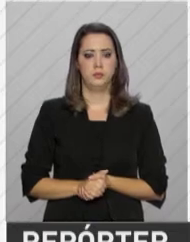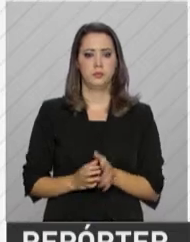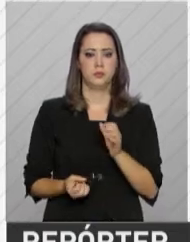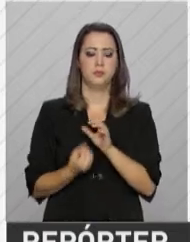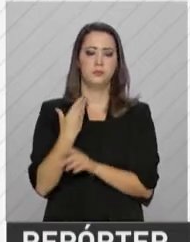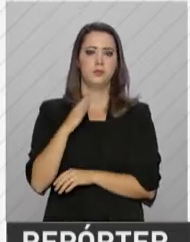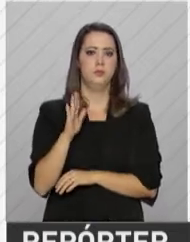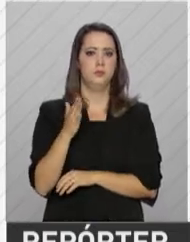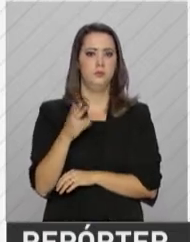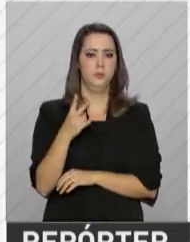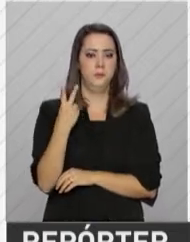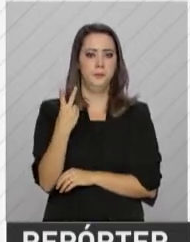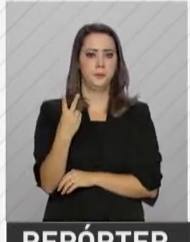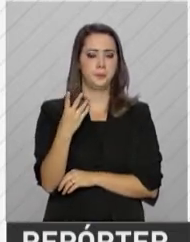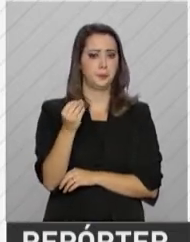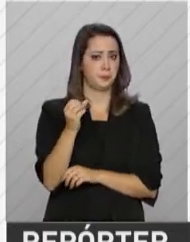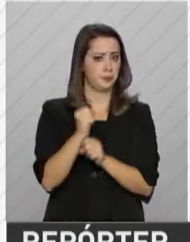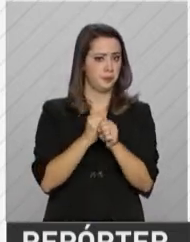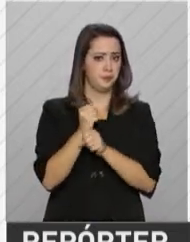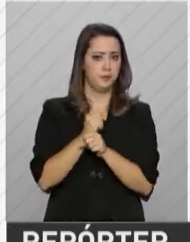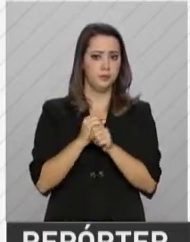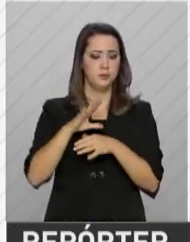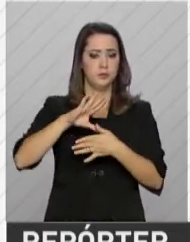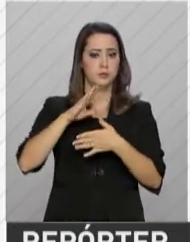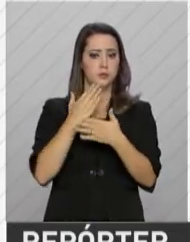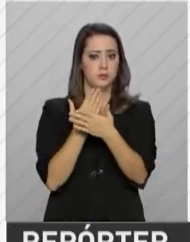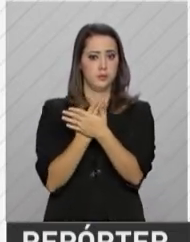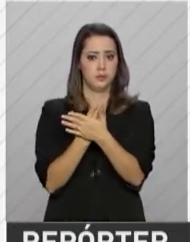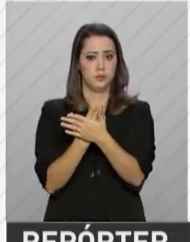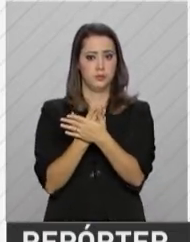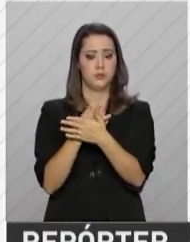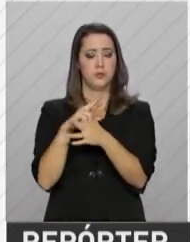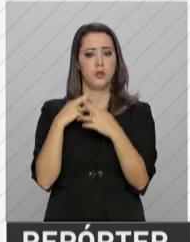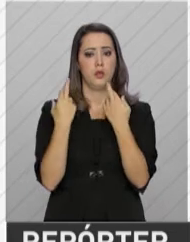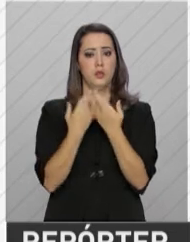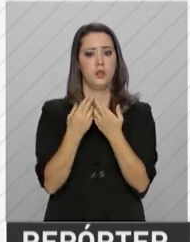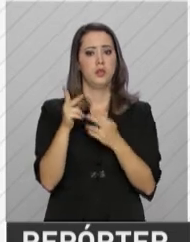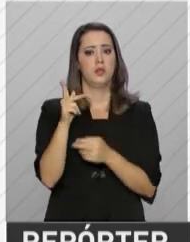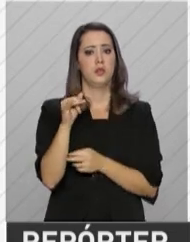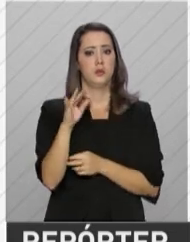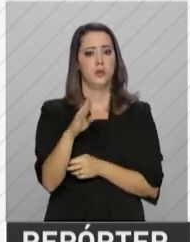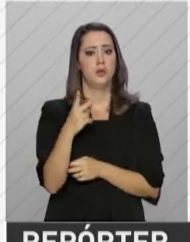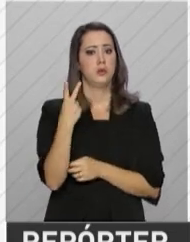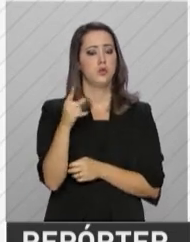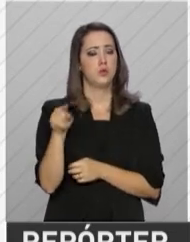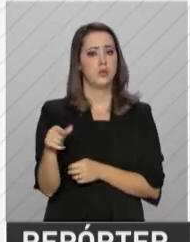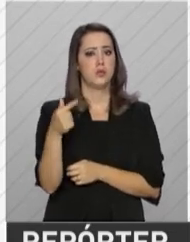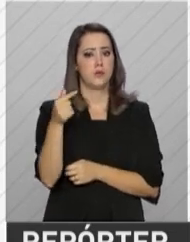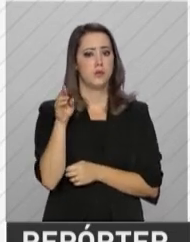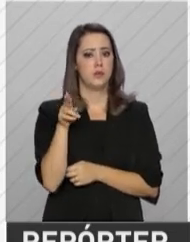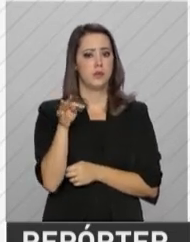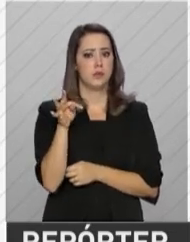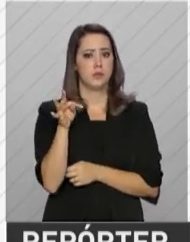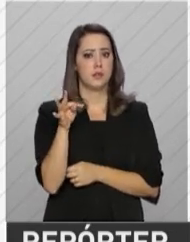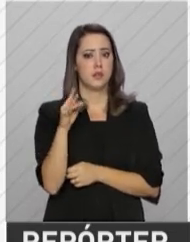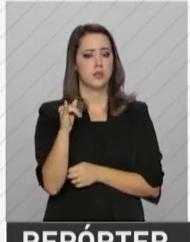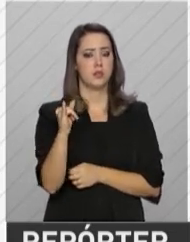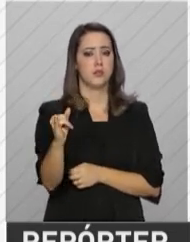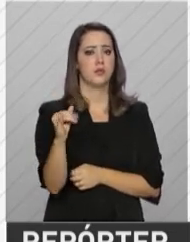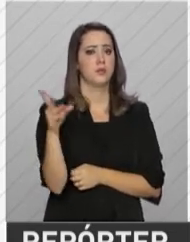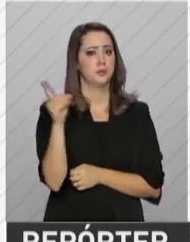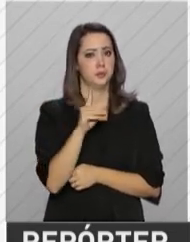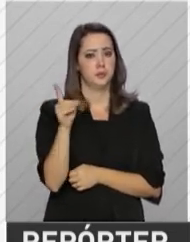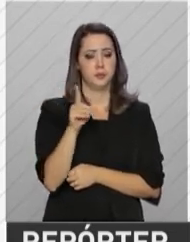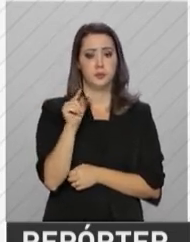Criado há pouco mais de 2 décadas, o Mercosul reúne um produto interno bruto de 2 trilhões e 700 milhões de